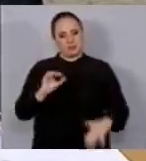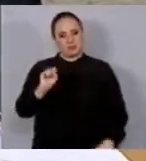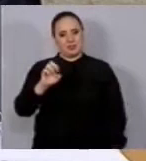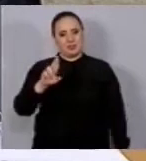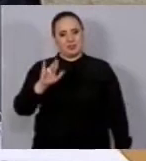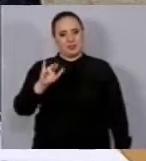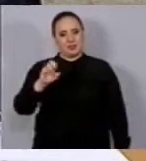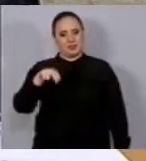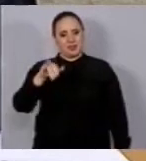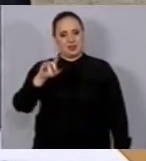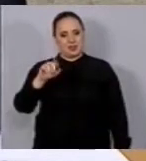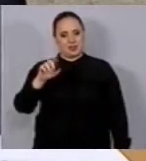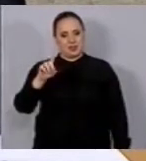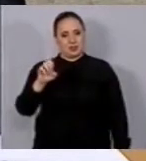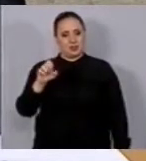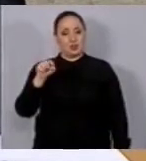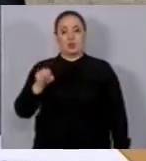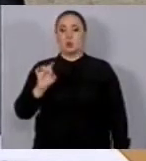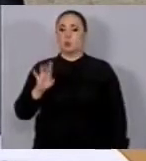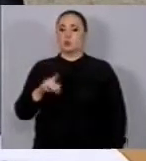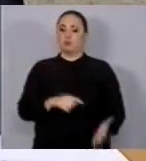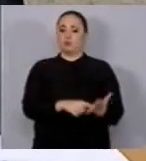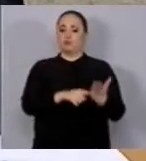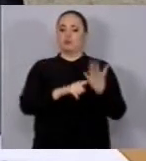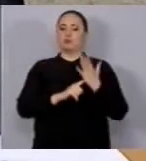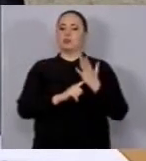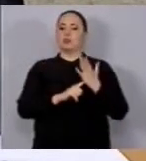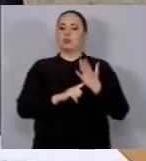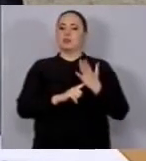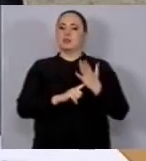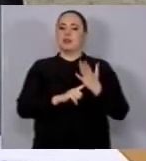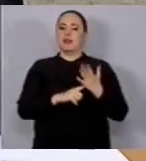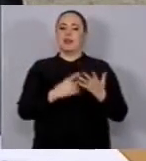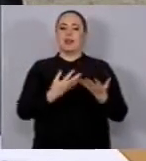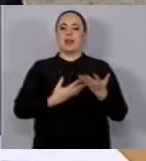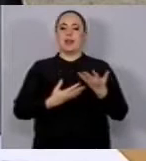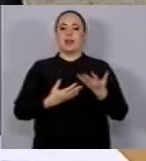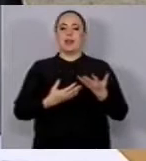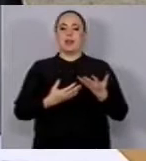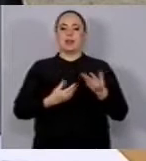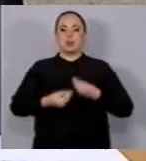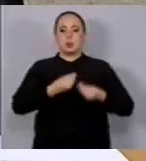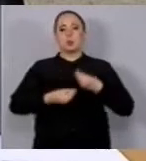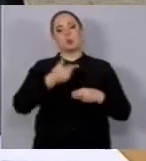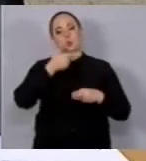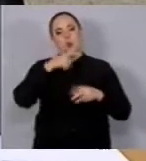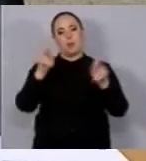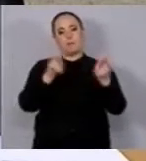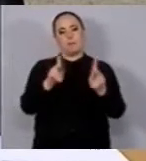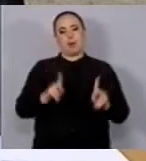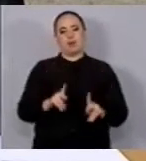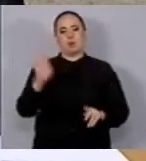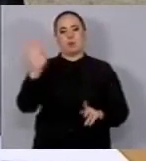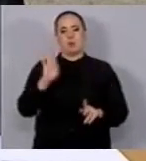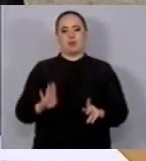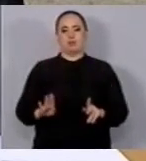buscar inspiração. Só ela nos dará os meios necessários para pacificar o país,